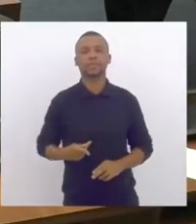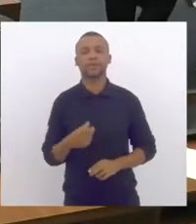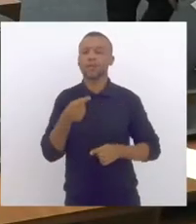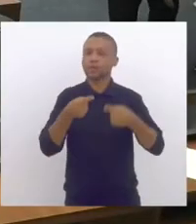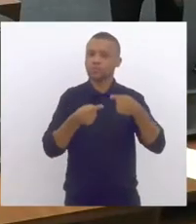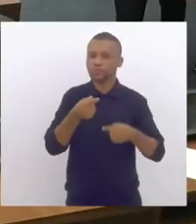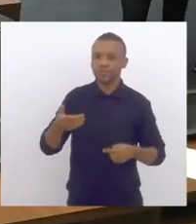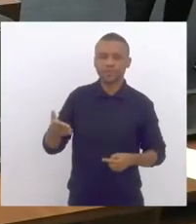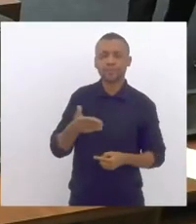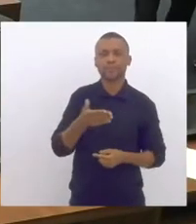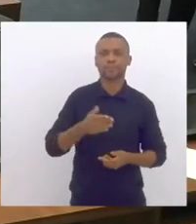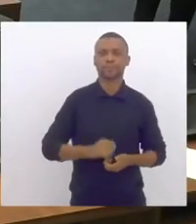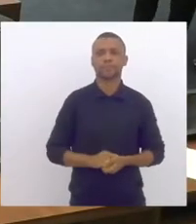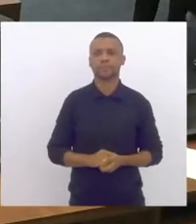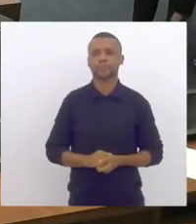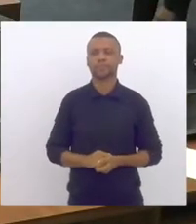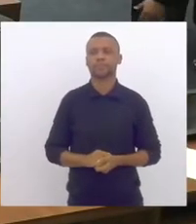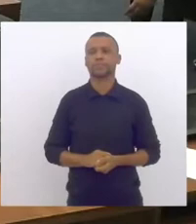Luiz.